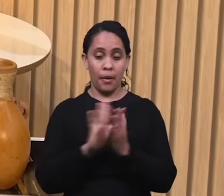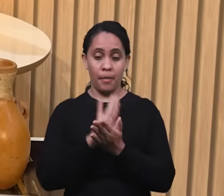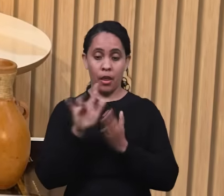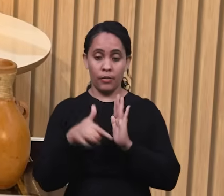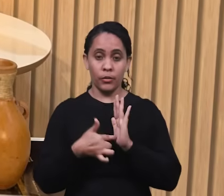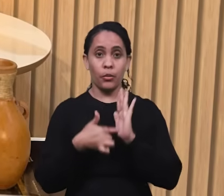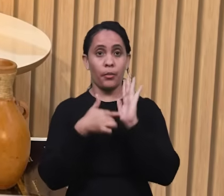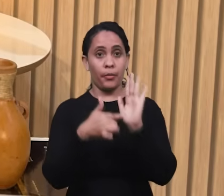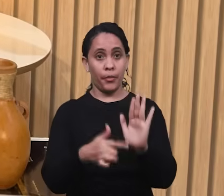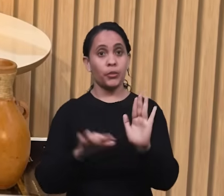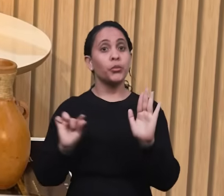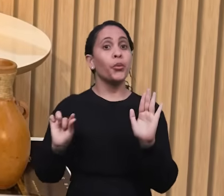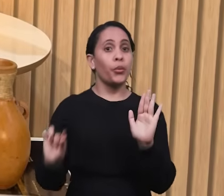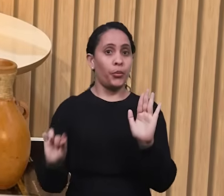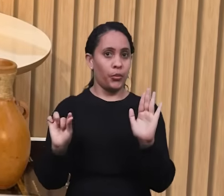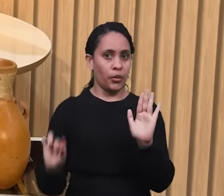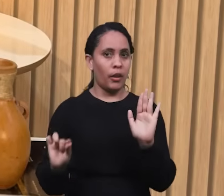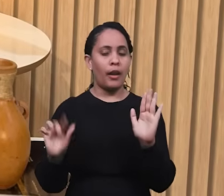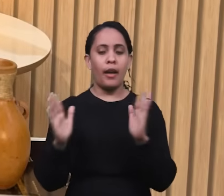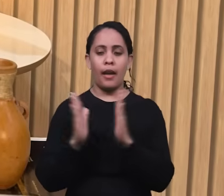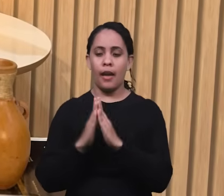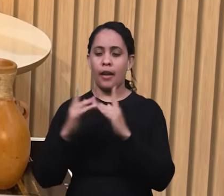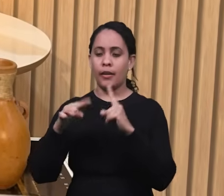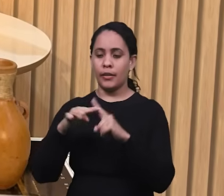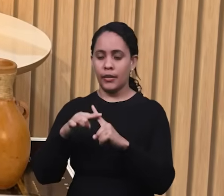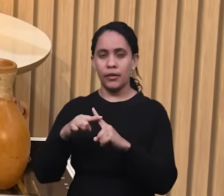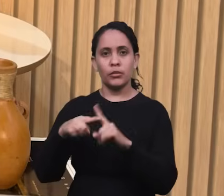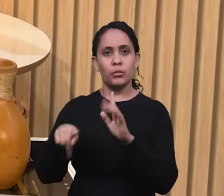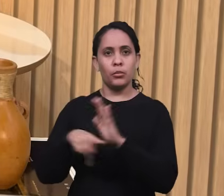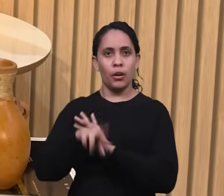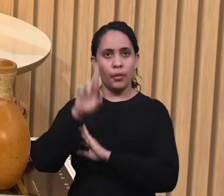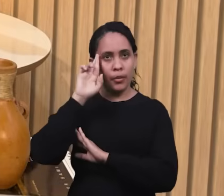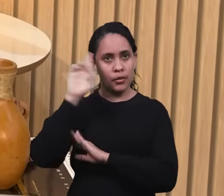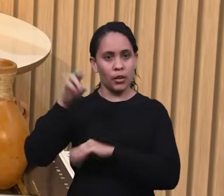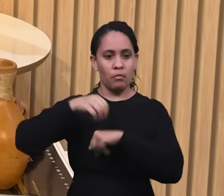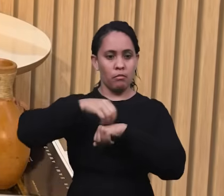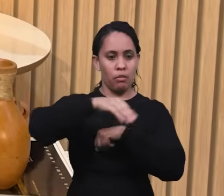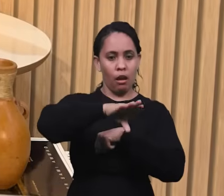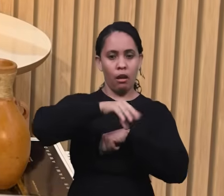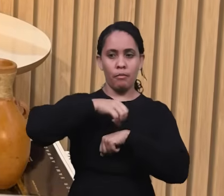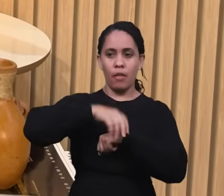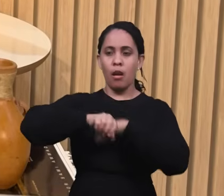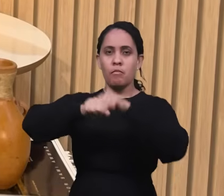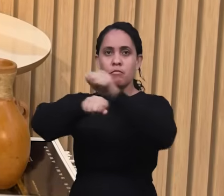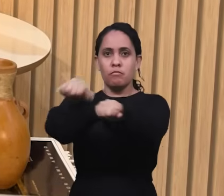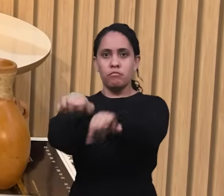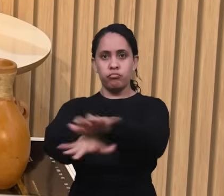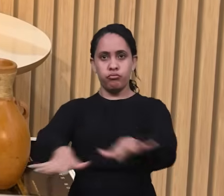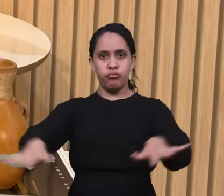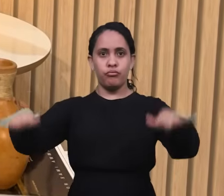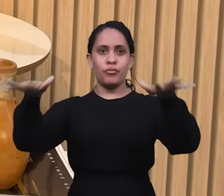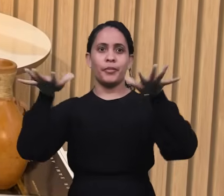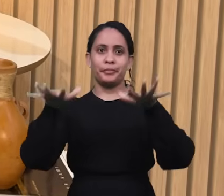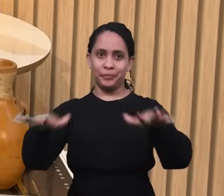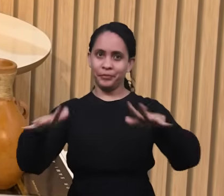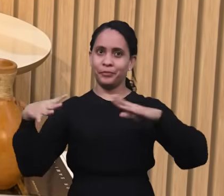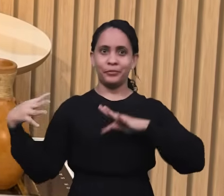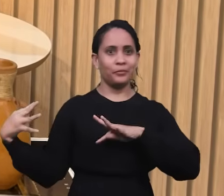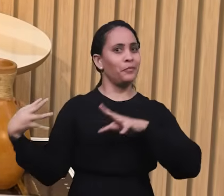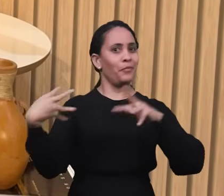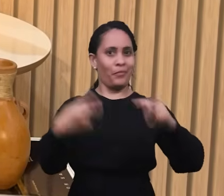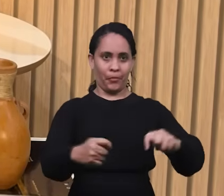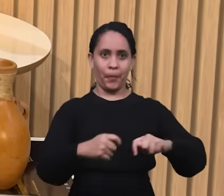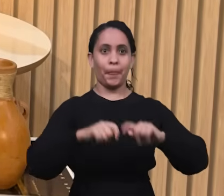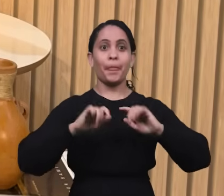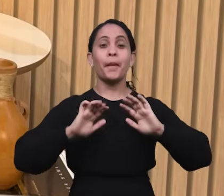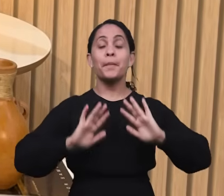fala que a Igreja do Senhor ela é espalhada por toda a terra. E mais,